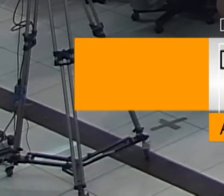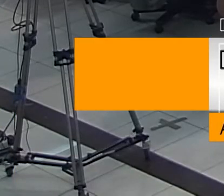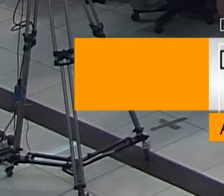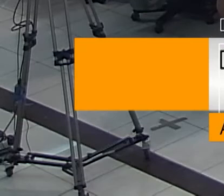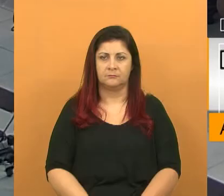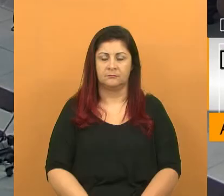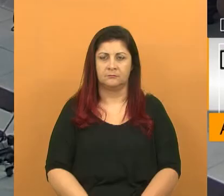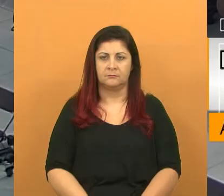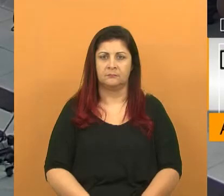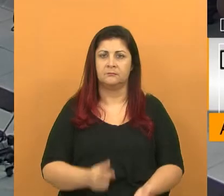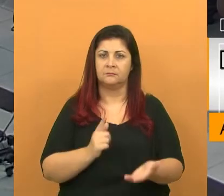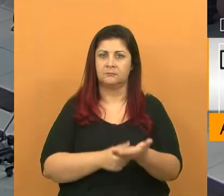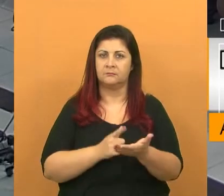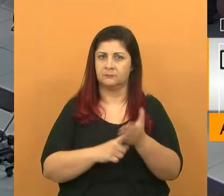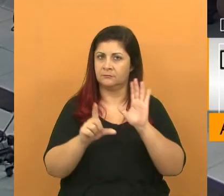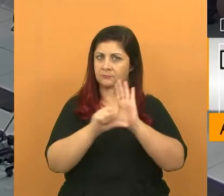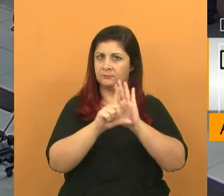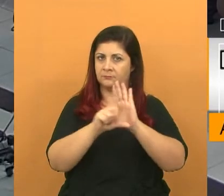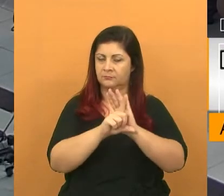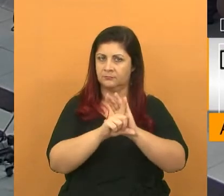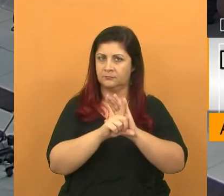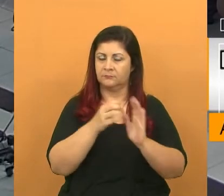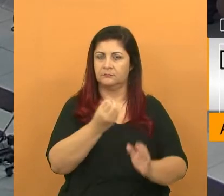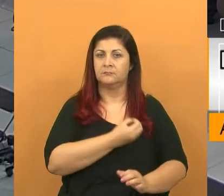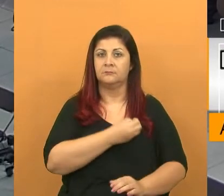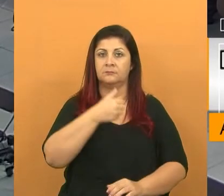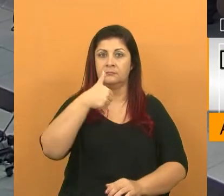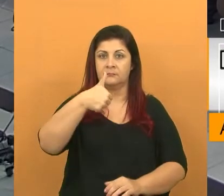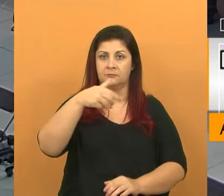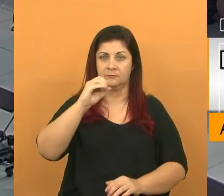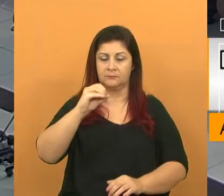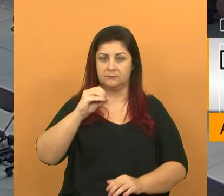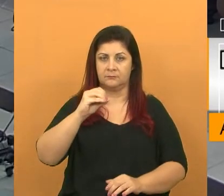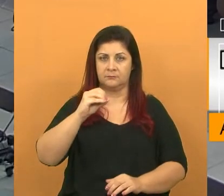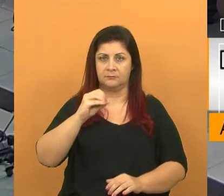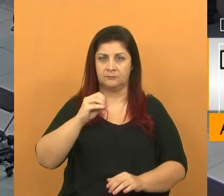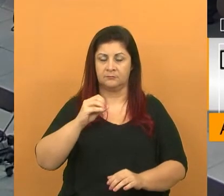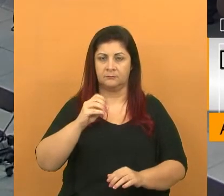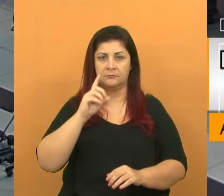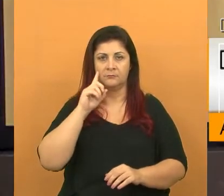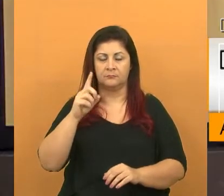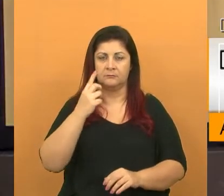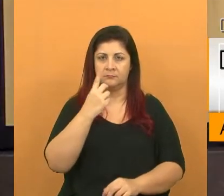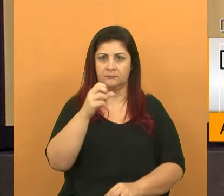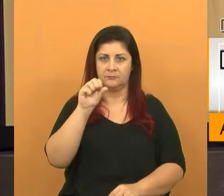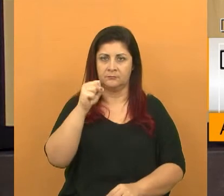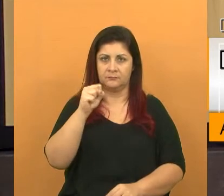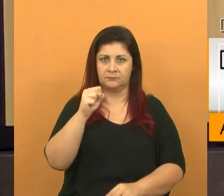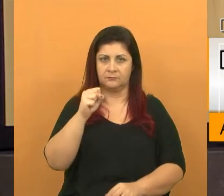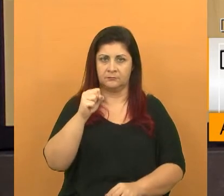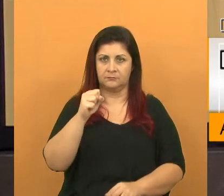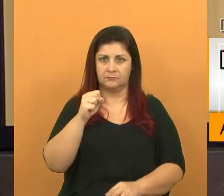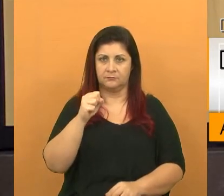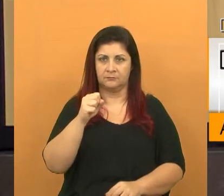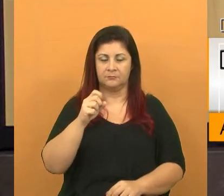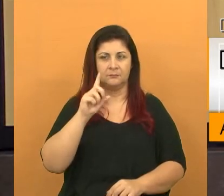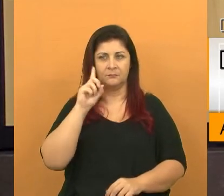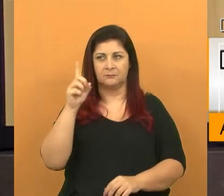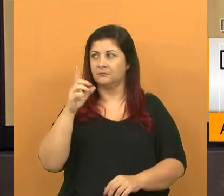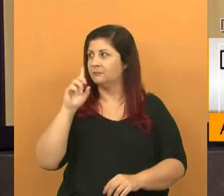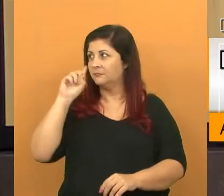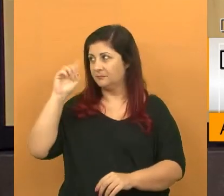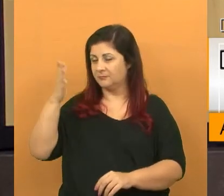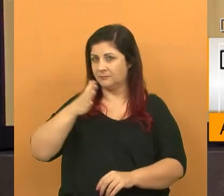o projeto de lei do legislativo número 70 18/9 2017 dia do aniversário